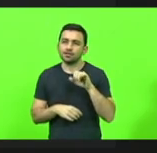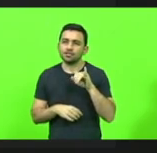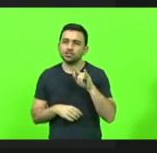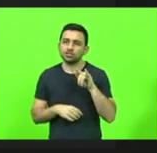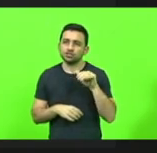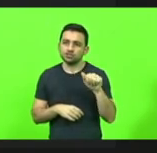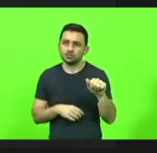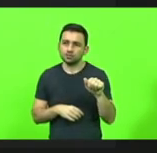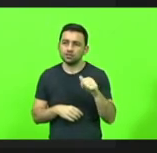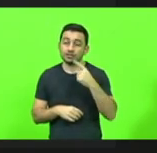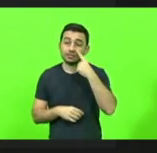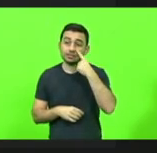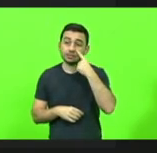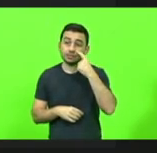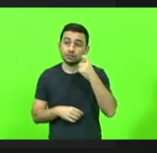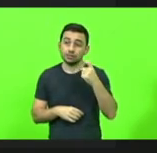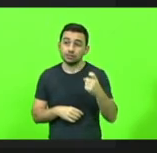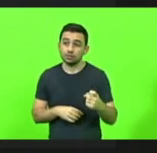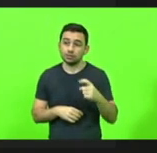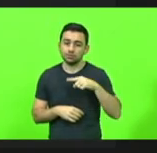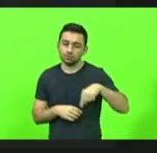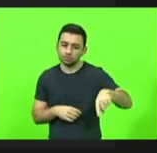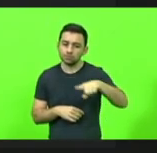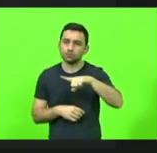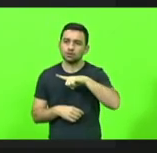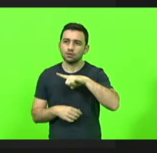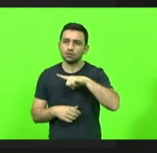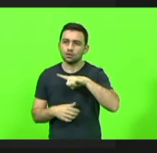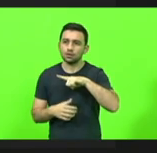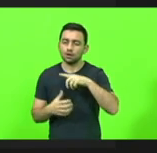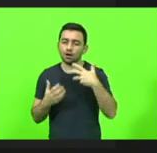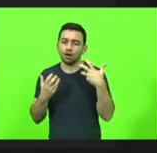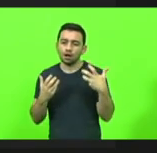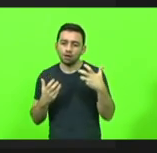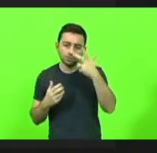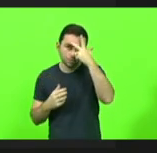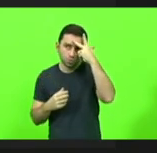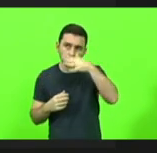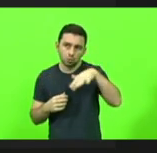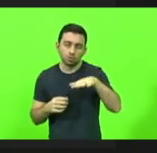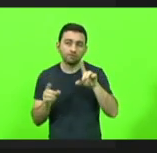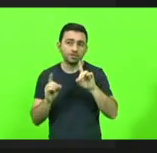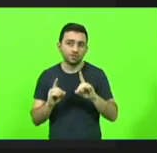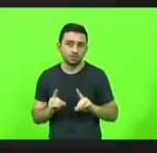O interesse que nós temos em proporcionar às pessoas com deficiência